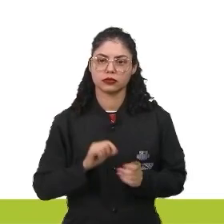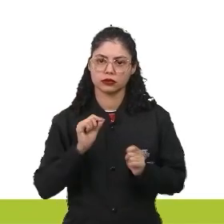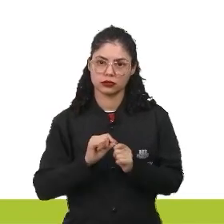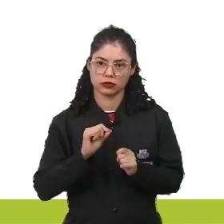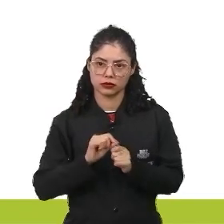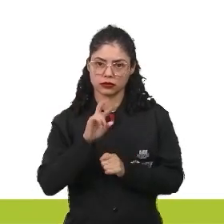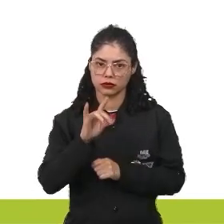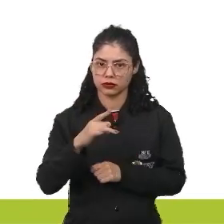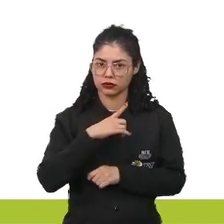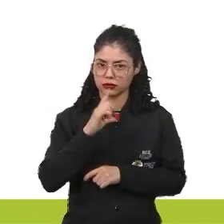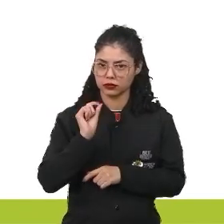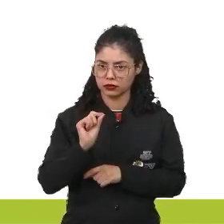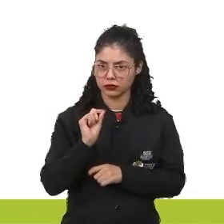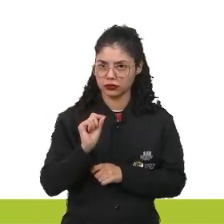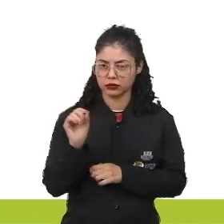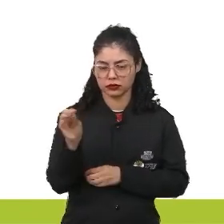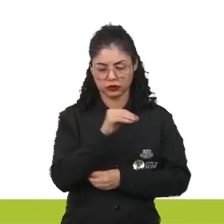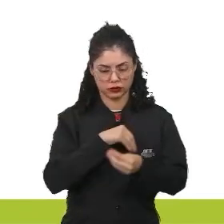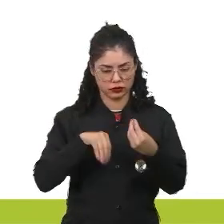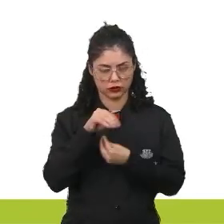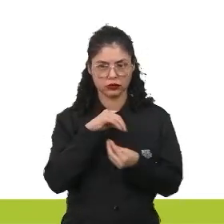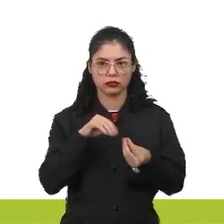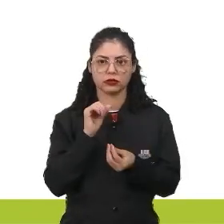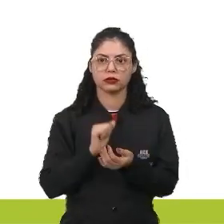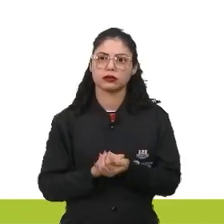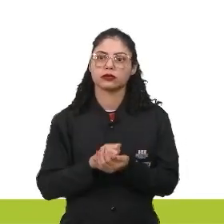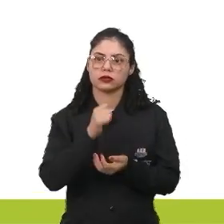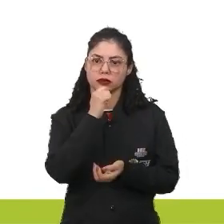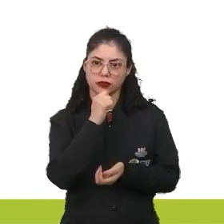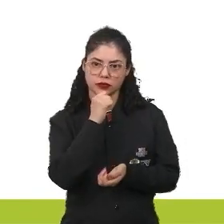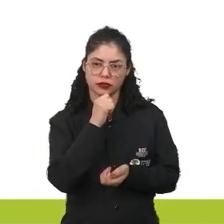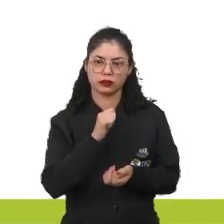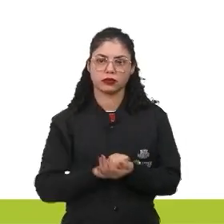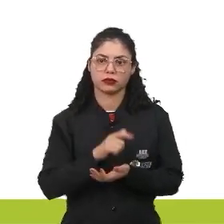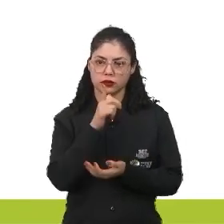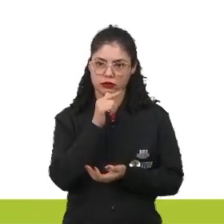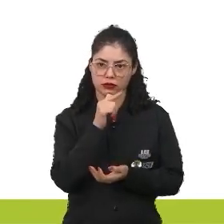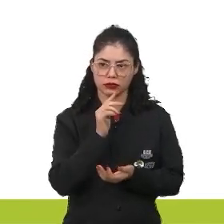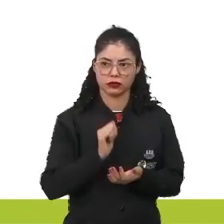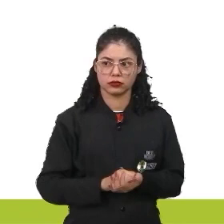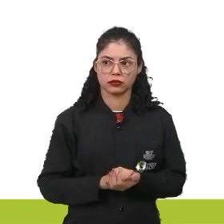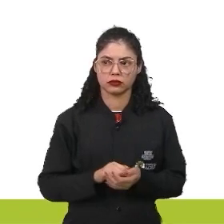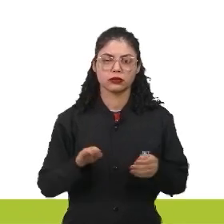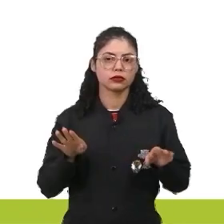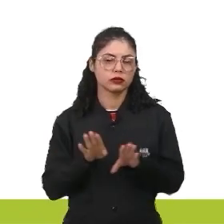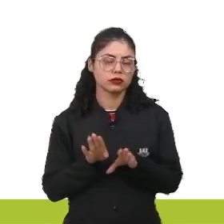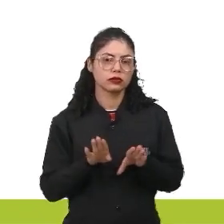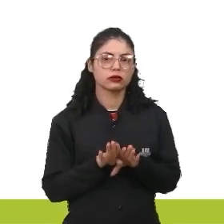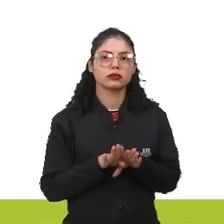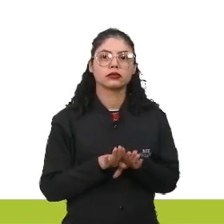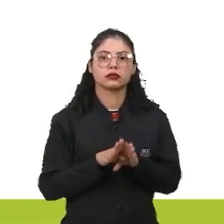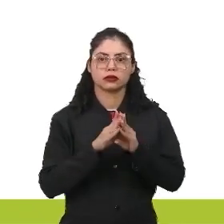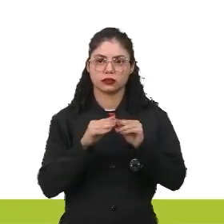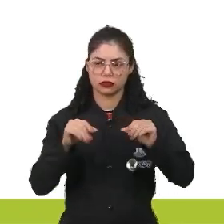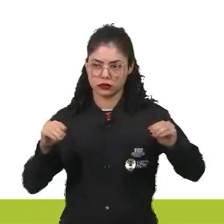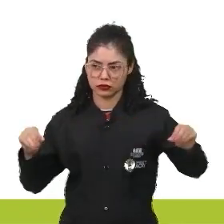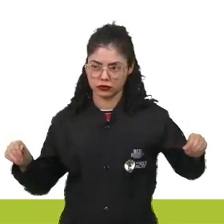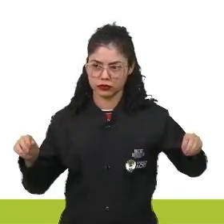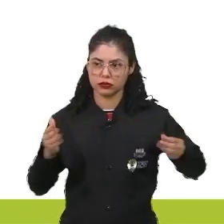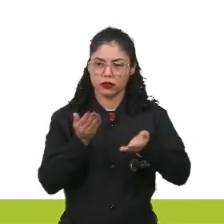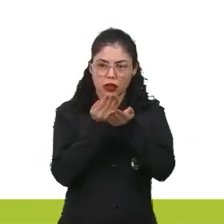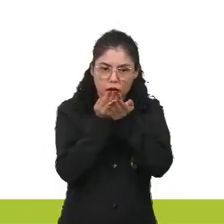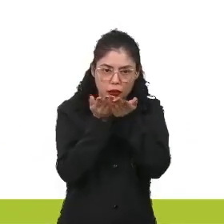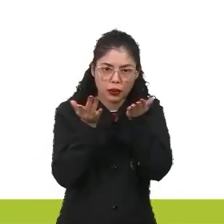Ele vai se misturar, se dissolver juntamente com a água. E a areia, ela vai